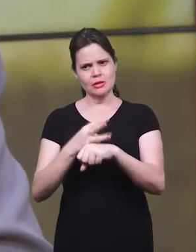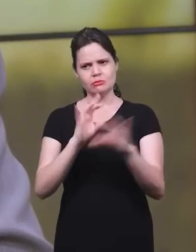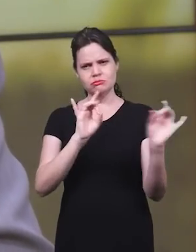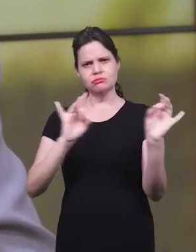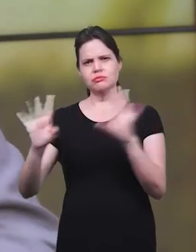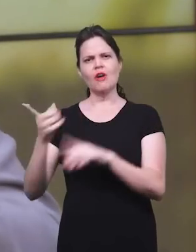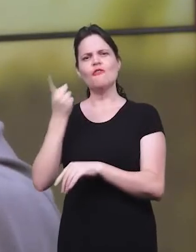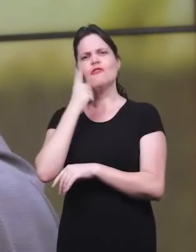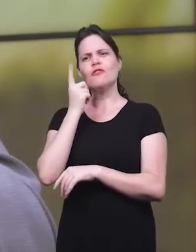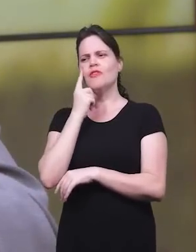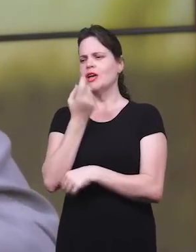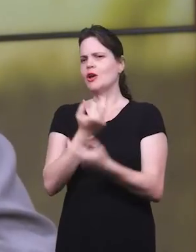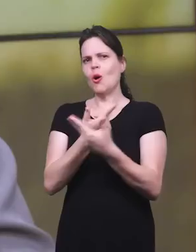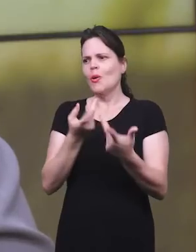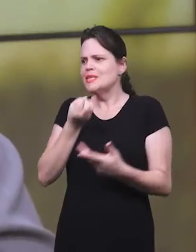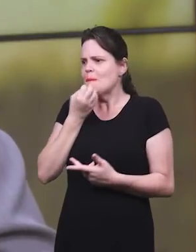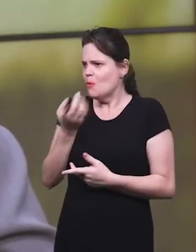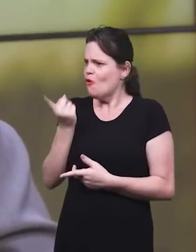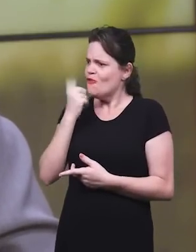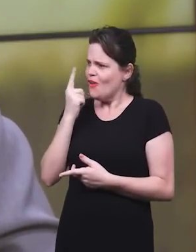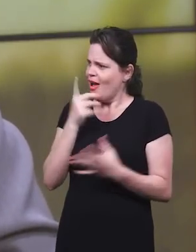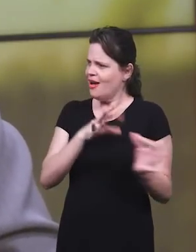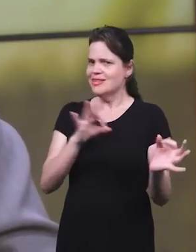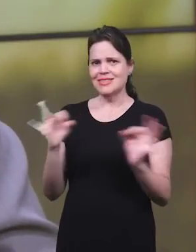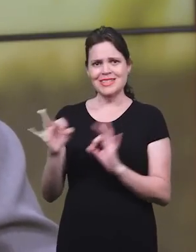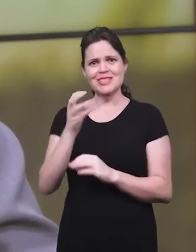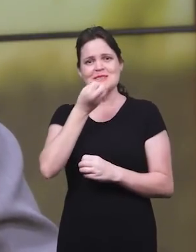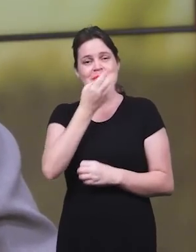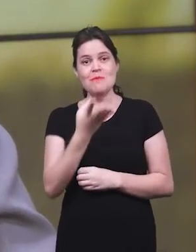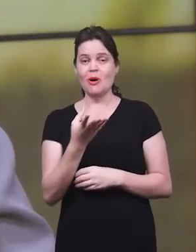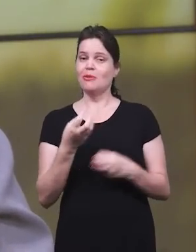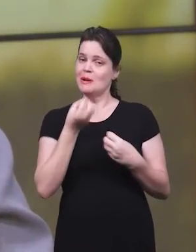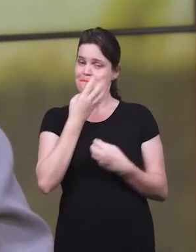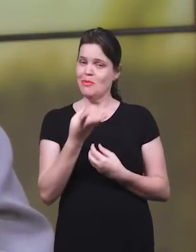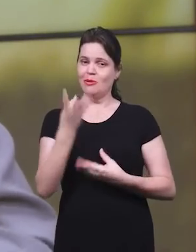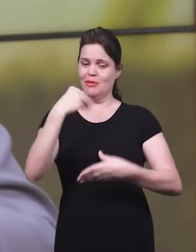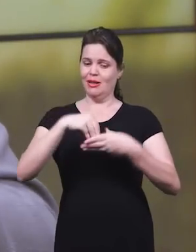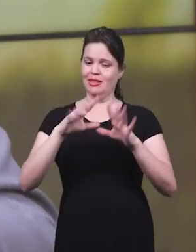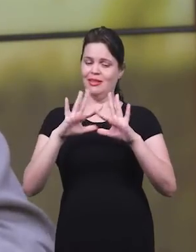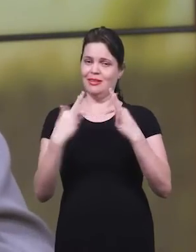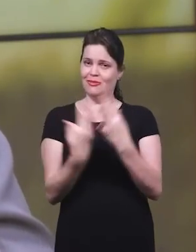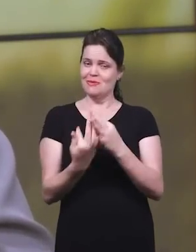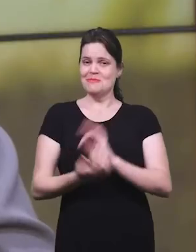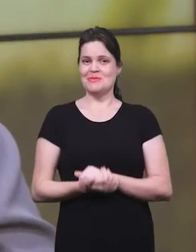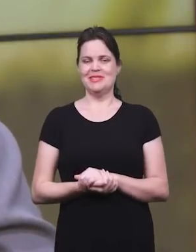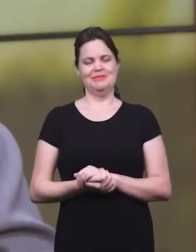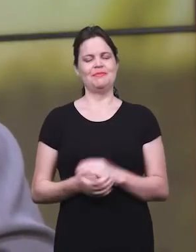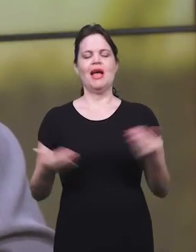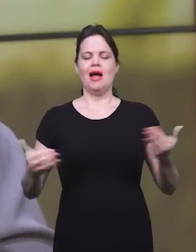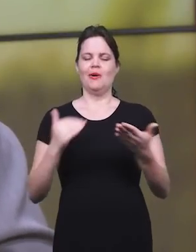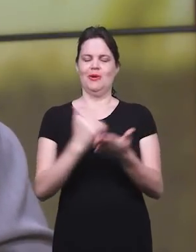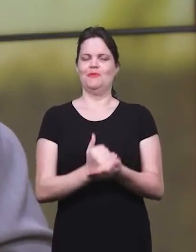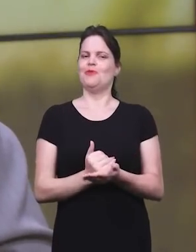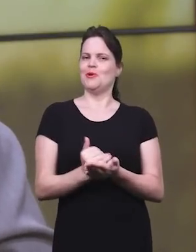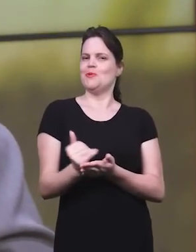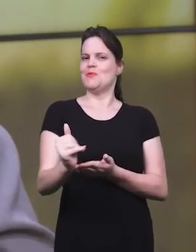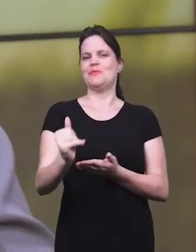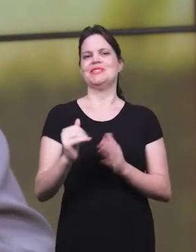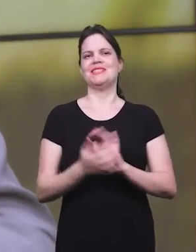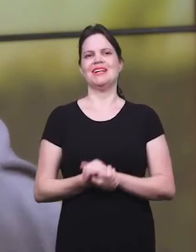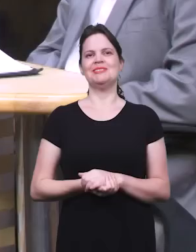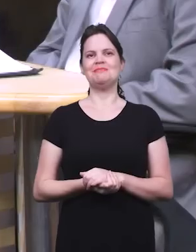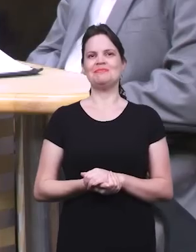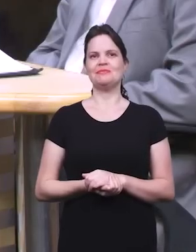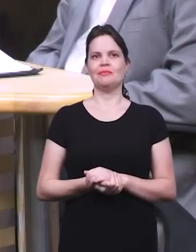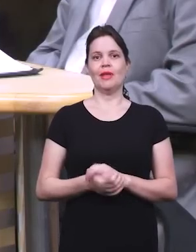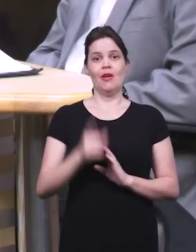olha que coisa boa, que palavra que está sendo trazida. É muito bom para a família. Começa agora o programa Família, um projeto de